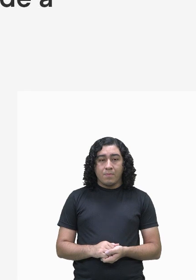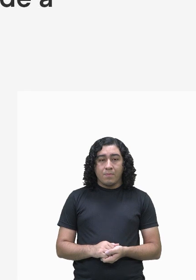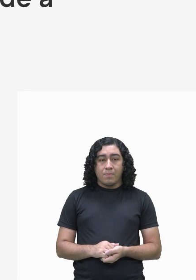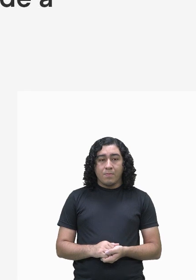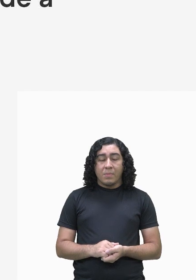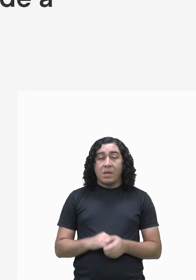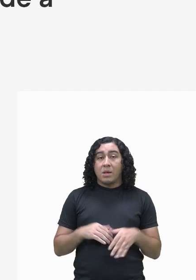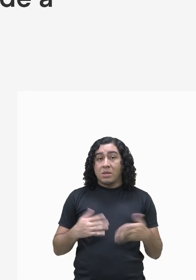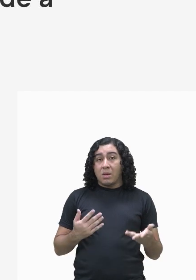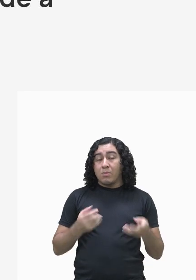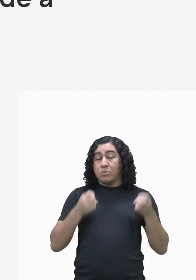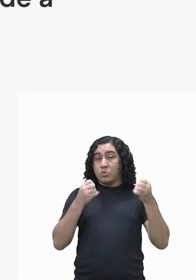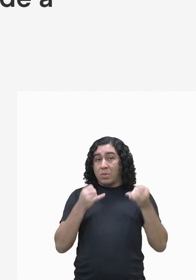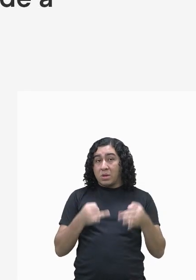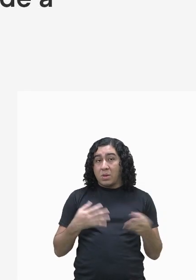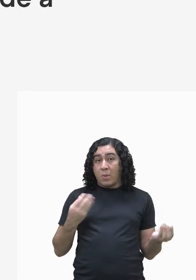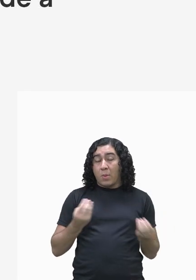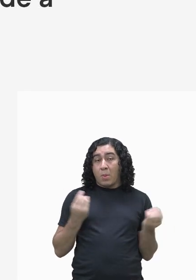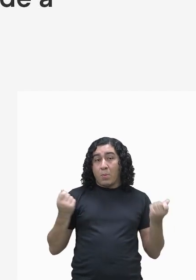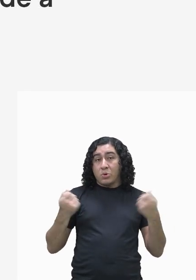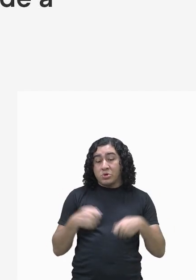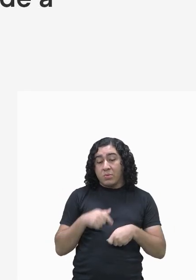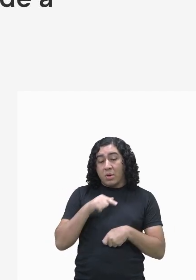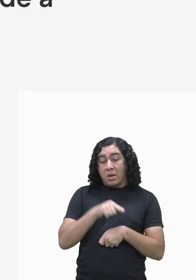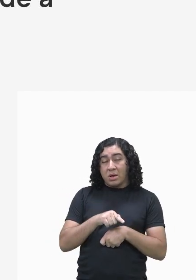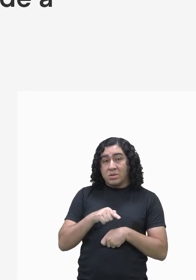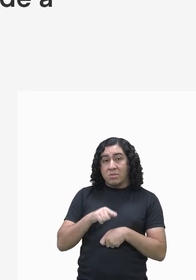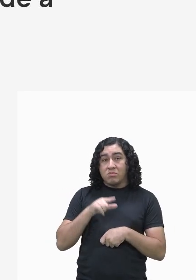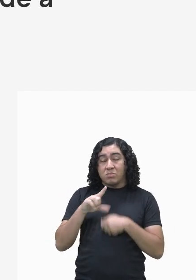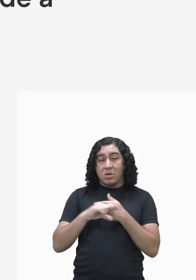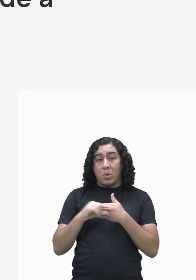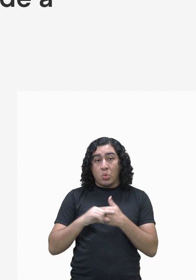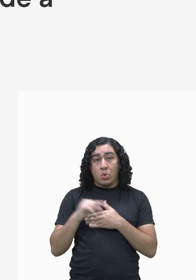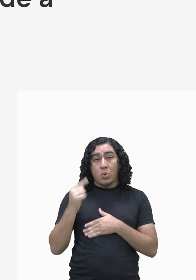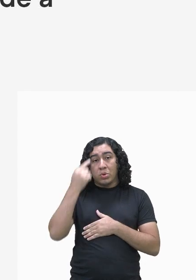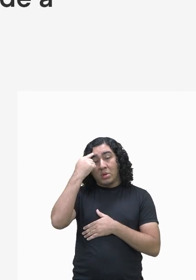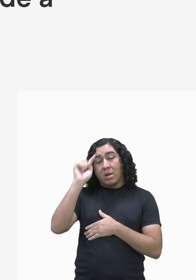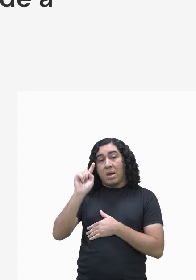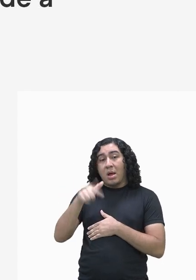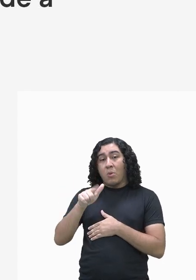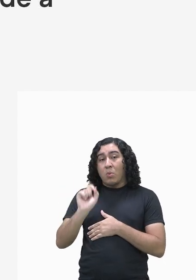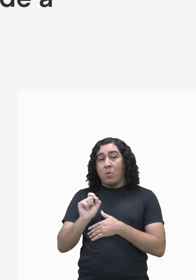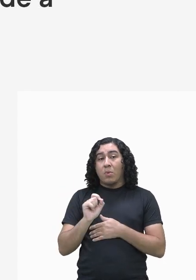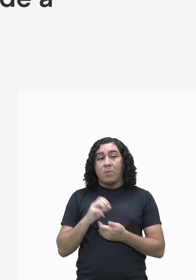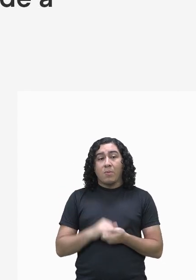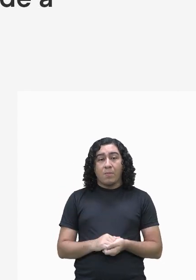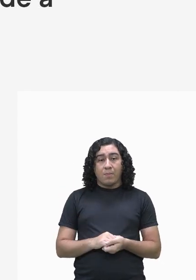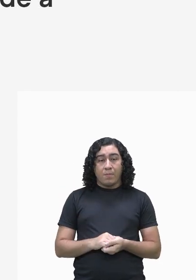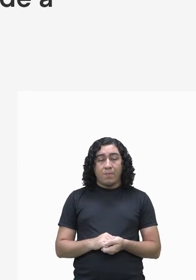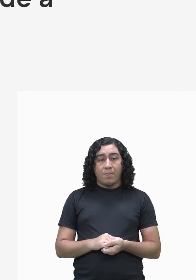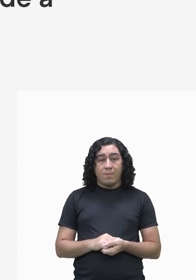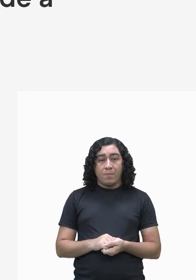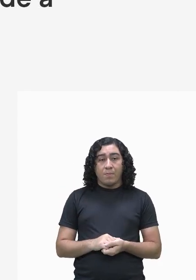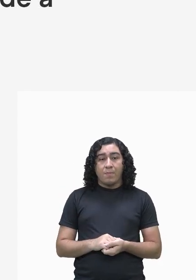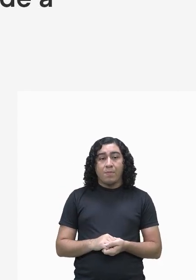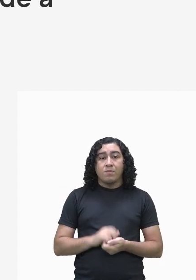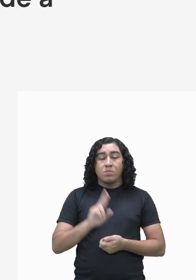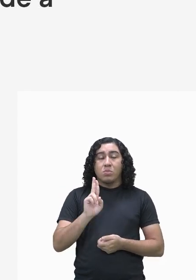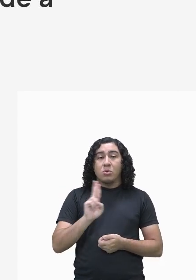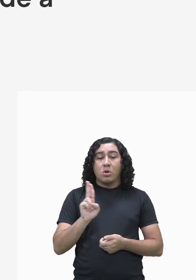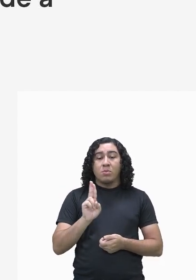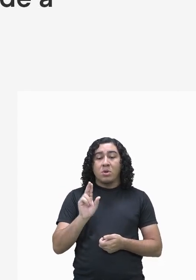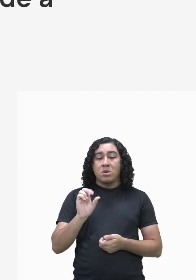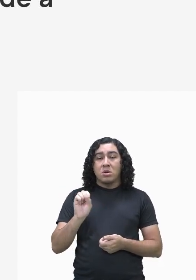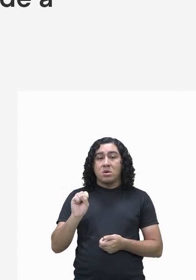funciona esse poder em Pierre Bourdieu, que é o que ele chama de poder simbólico.